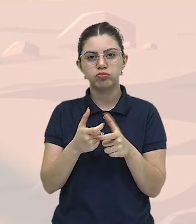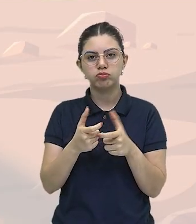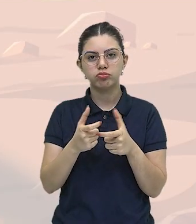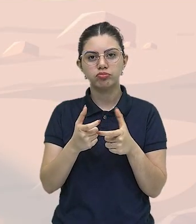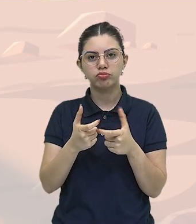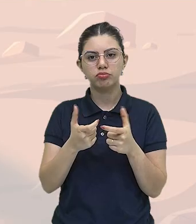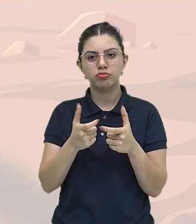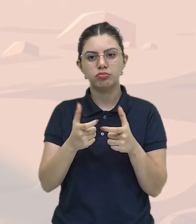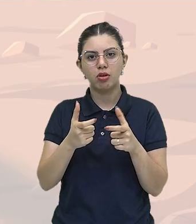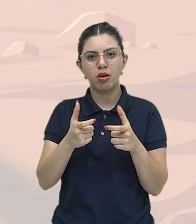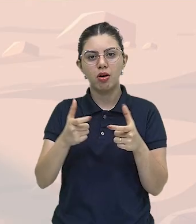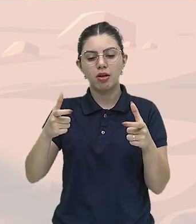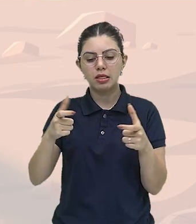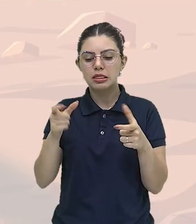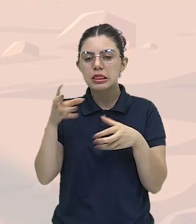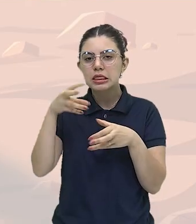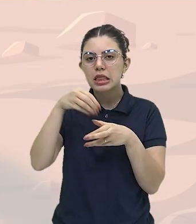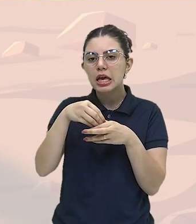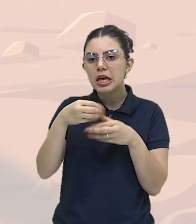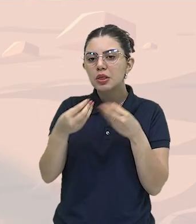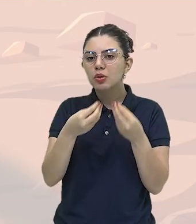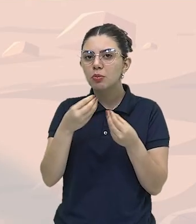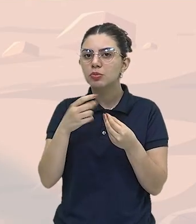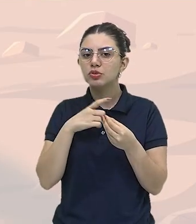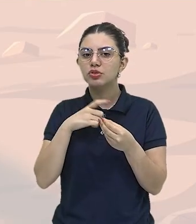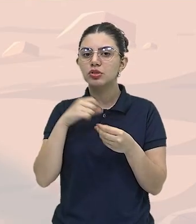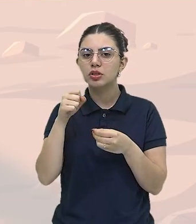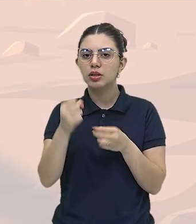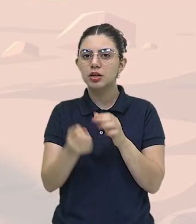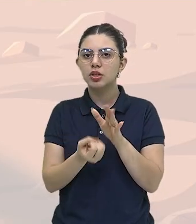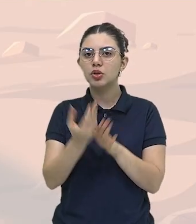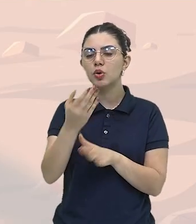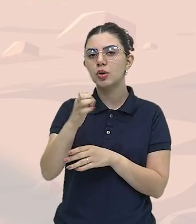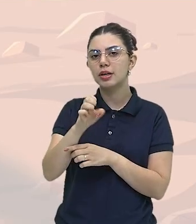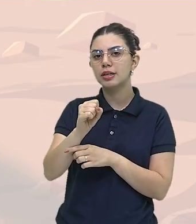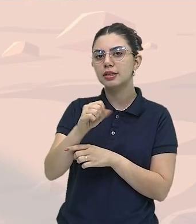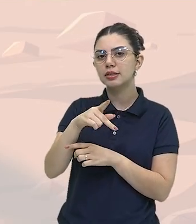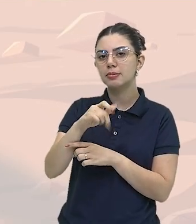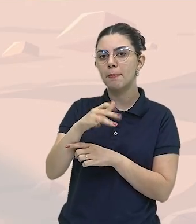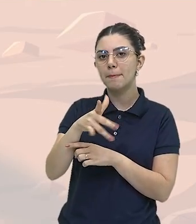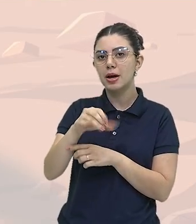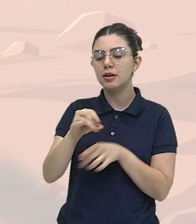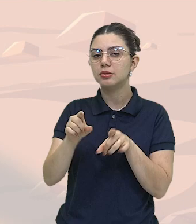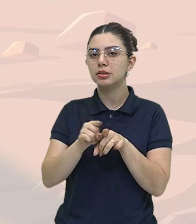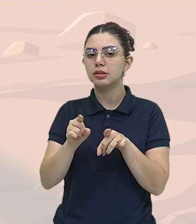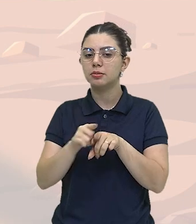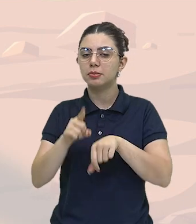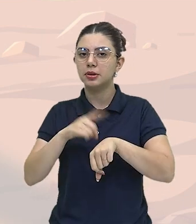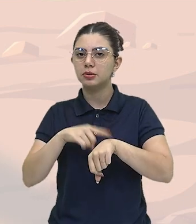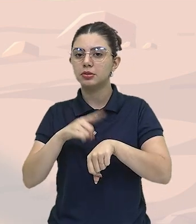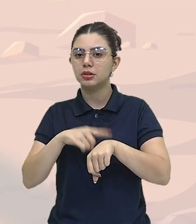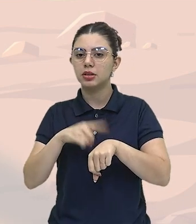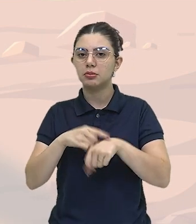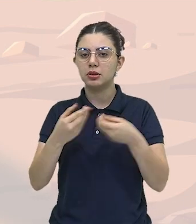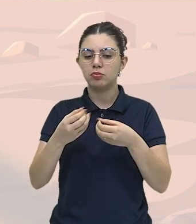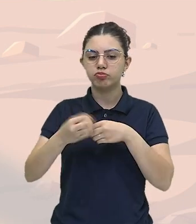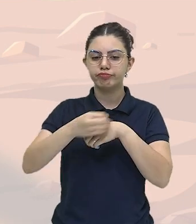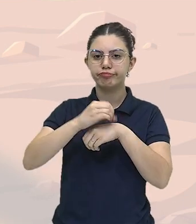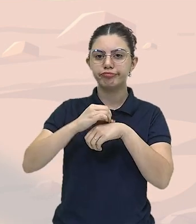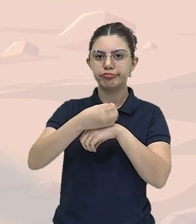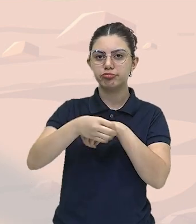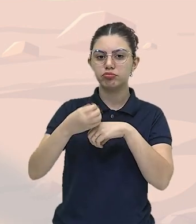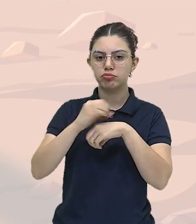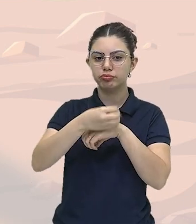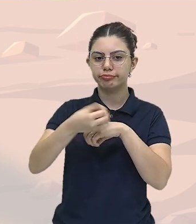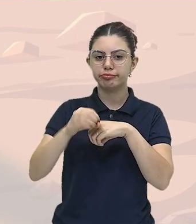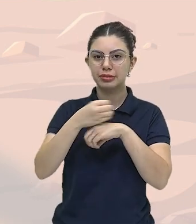foi criando dentro dele o espaço, tá certo? O espaço e o tempo. E as partículas ficaram muito agitadas, porque afinal